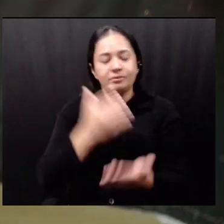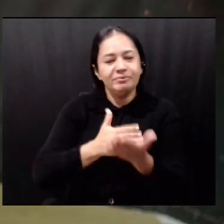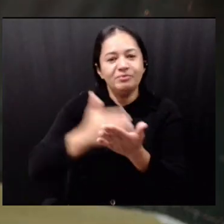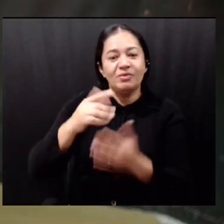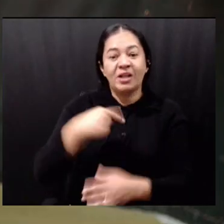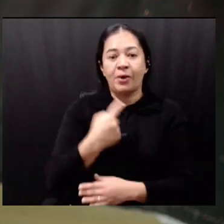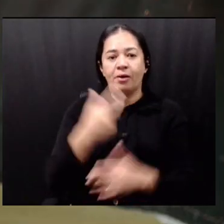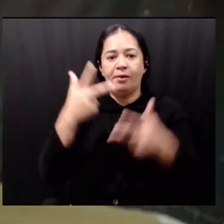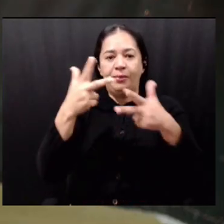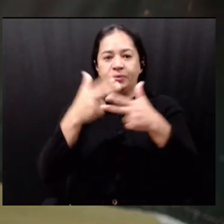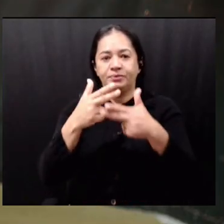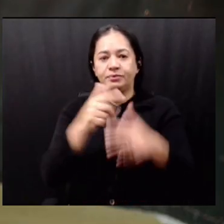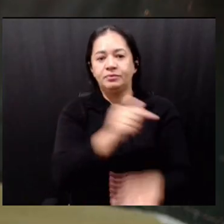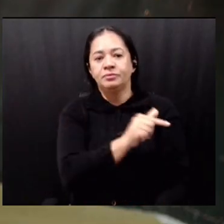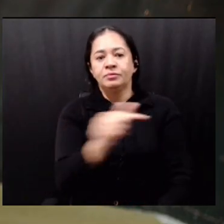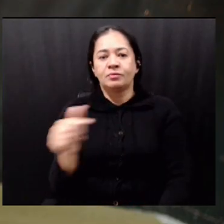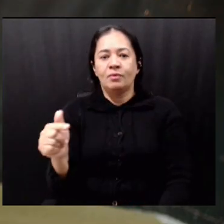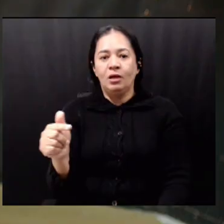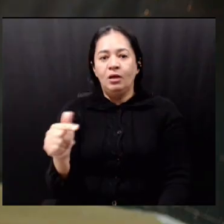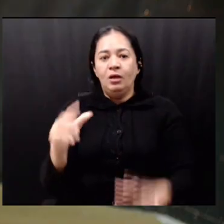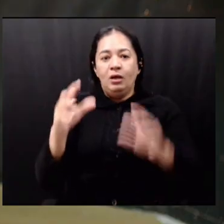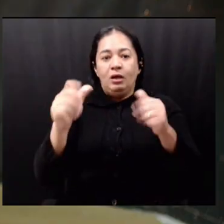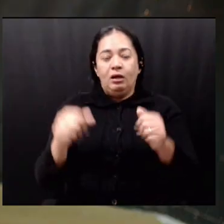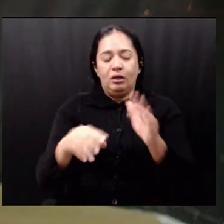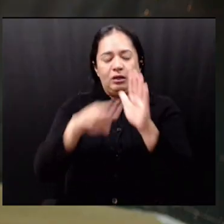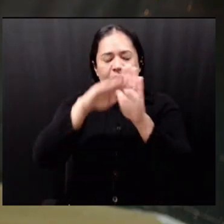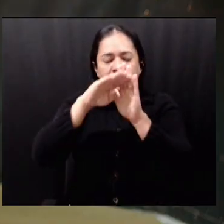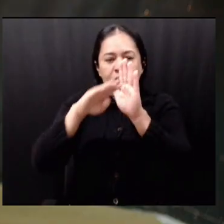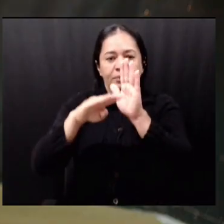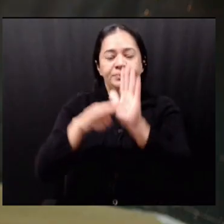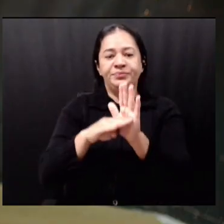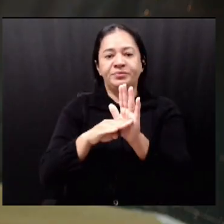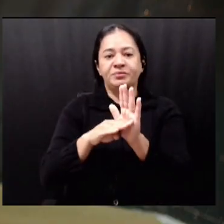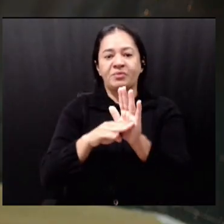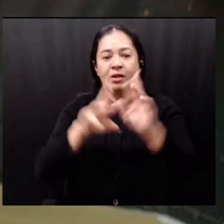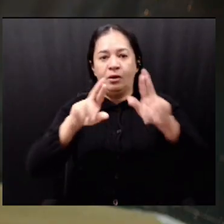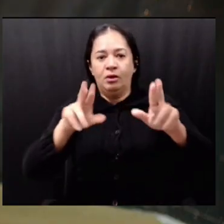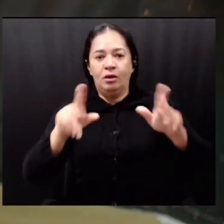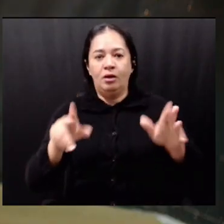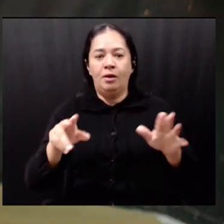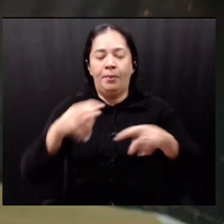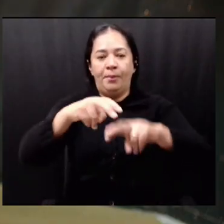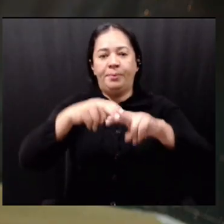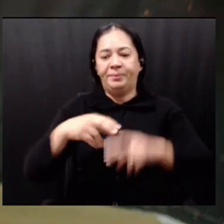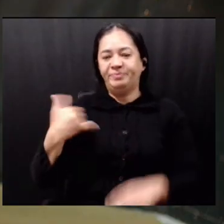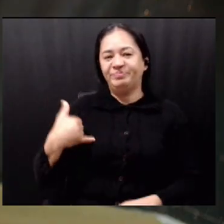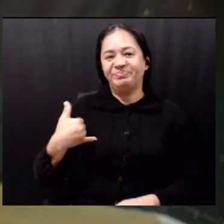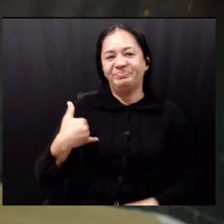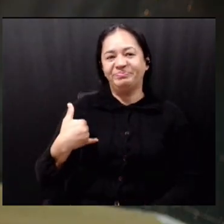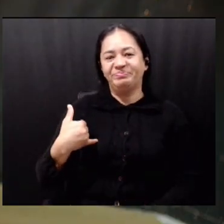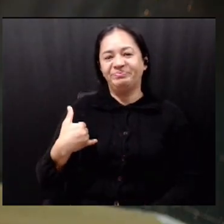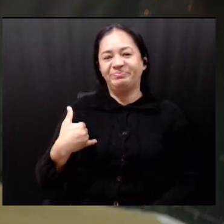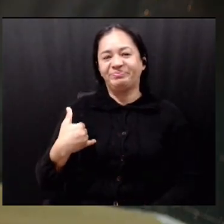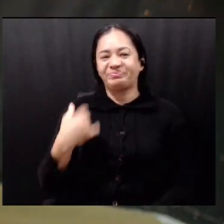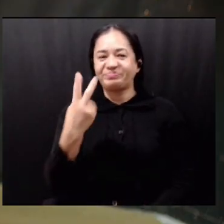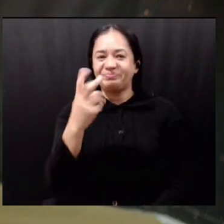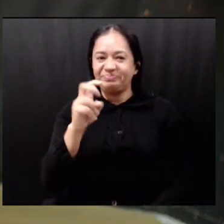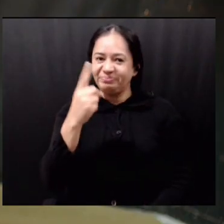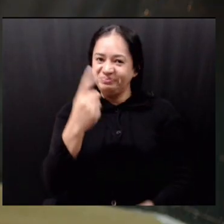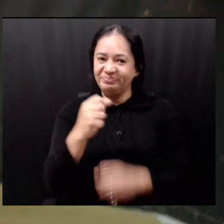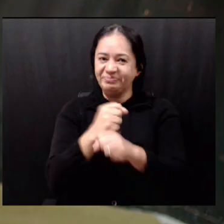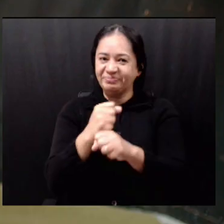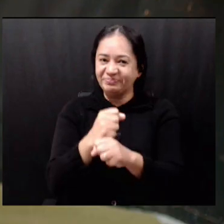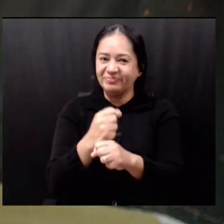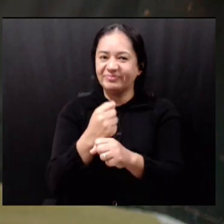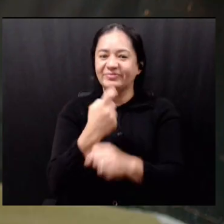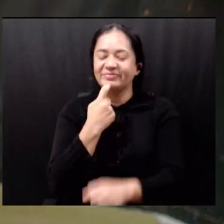ser, todos os programas serão referente em alusão aí ao aniversário da cidade de Campinas. E a gente vai falar muito da